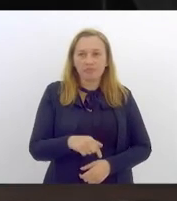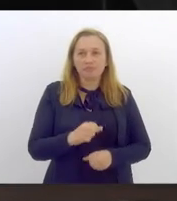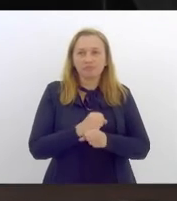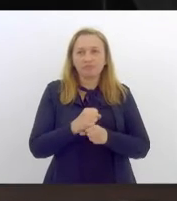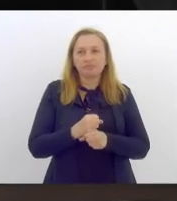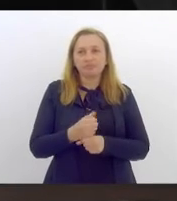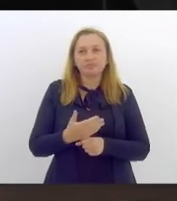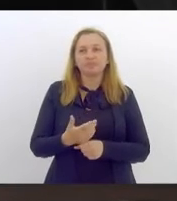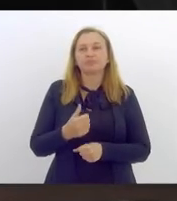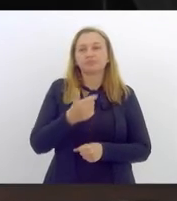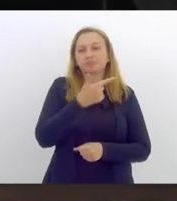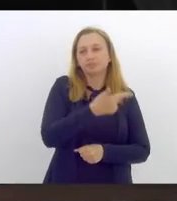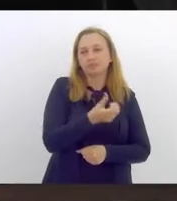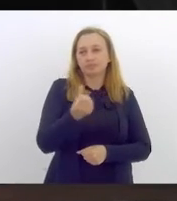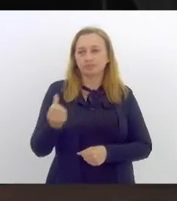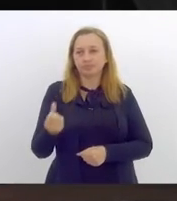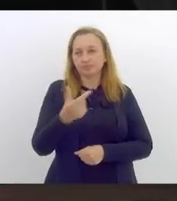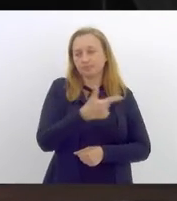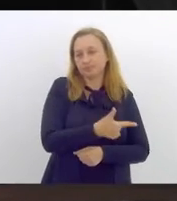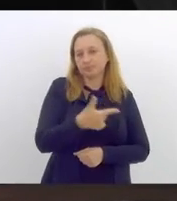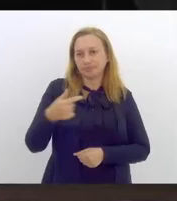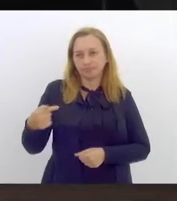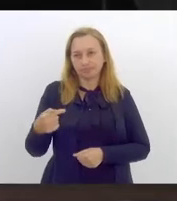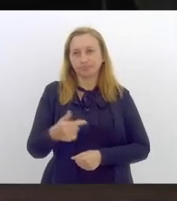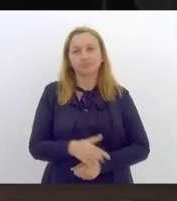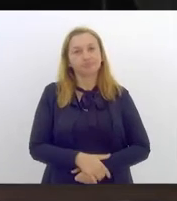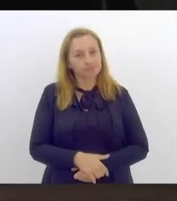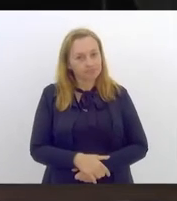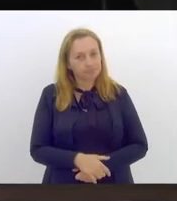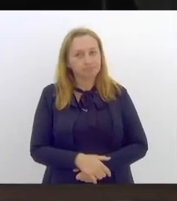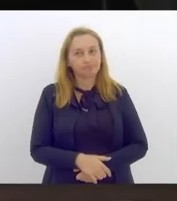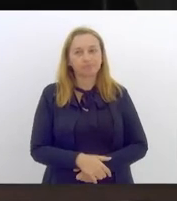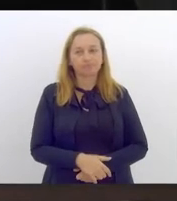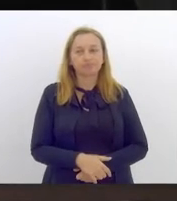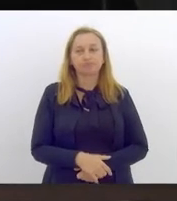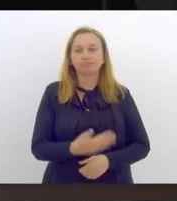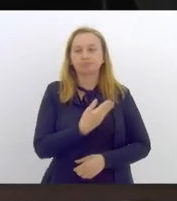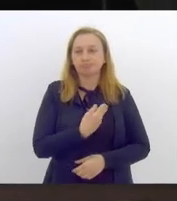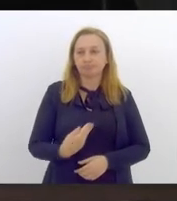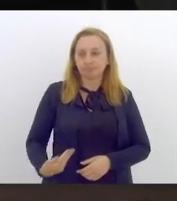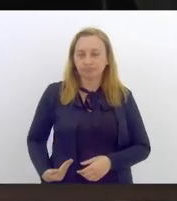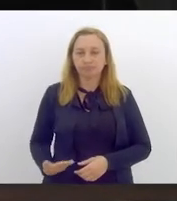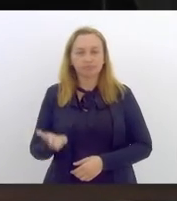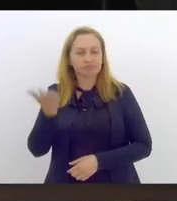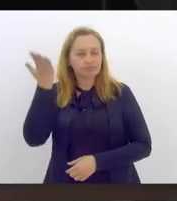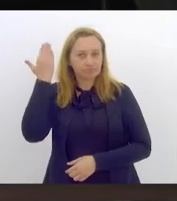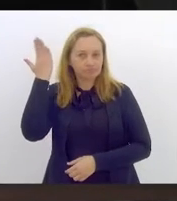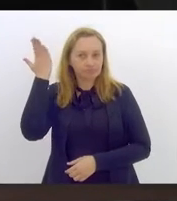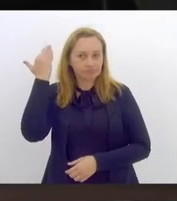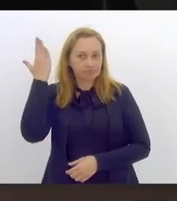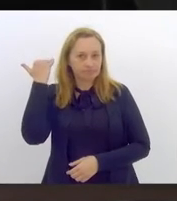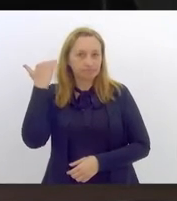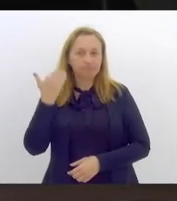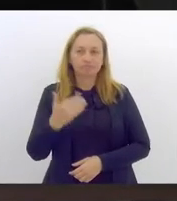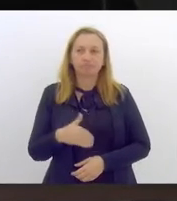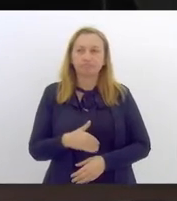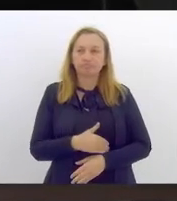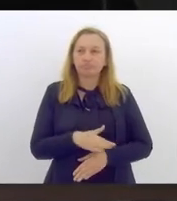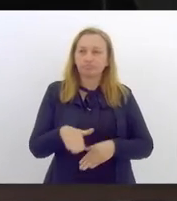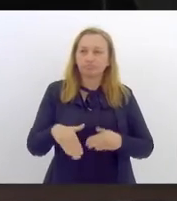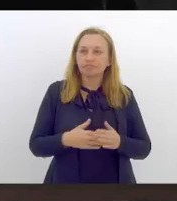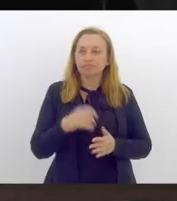anos de 2016 e de 2017, em que o governador, à época, atribuía todas